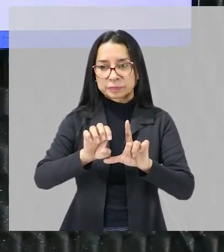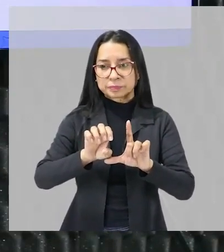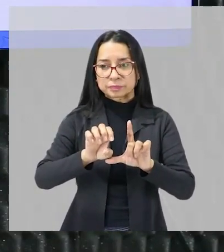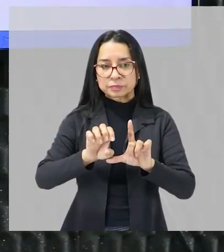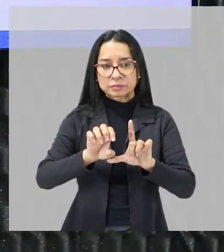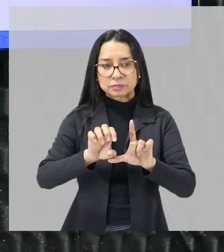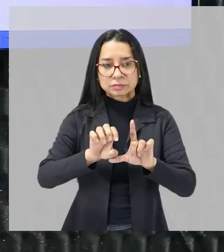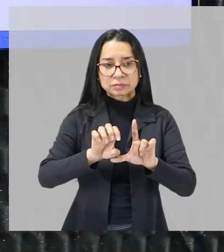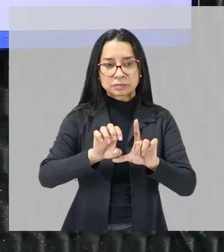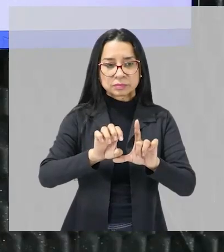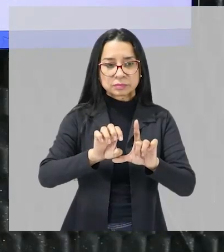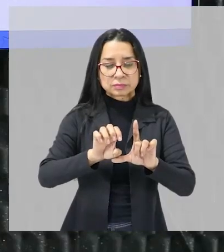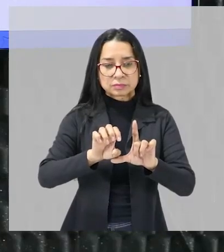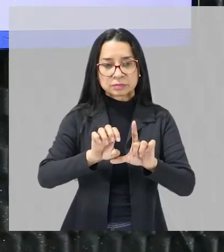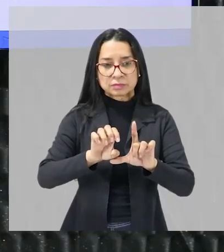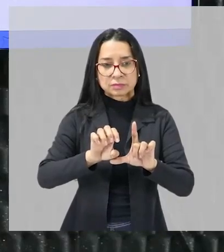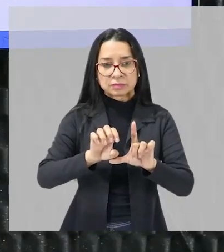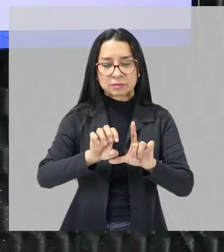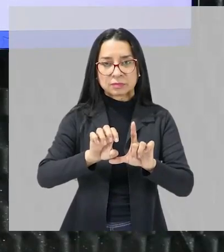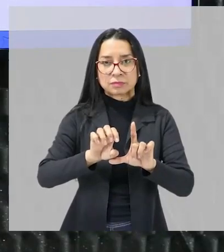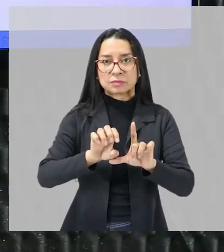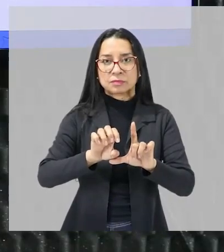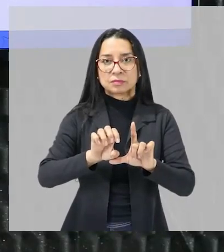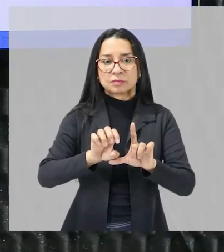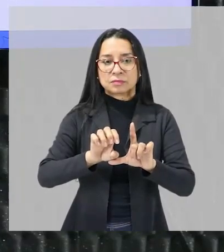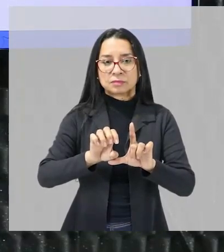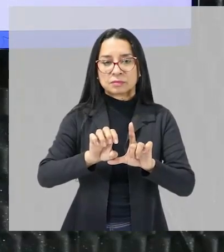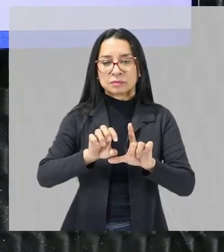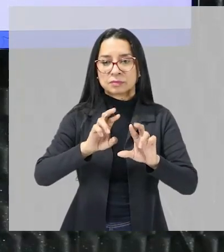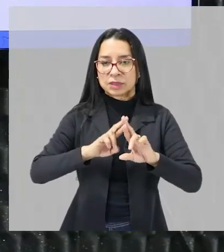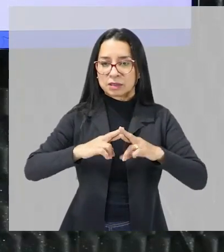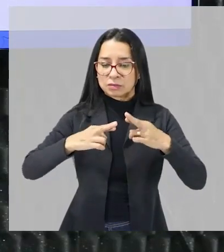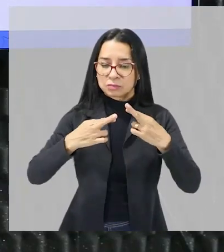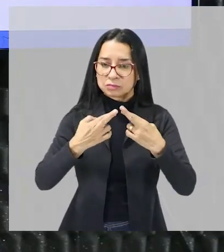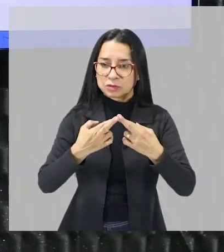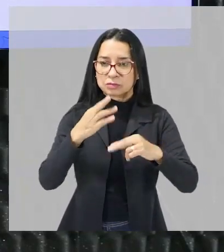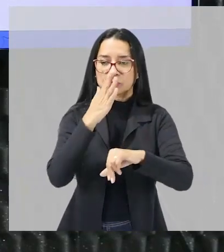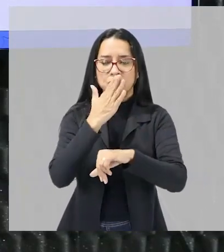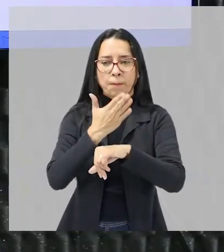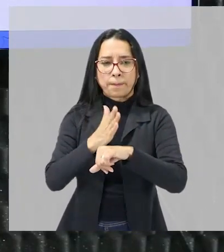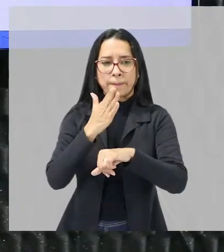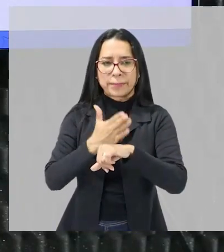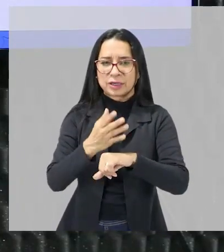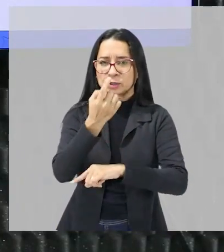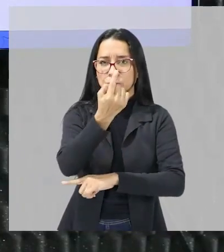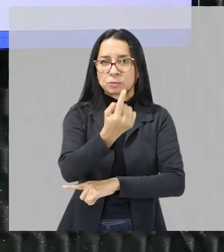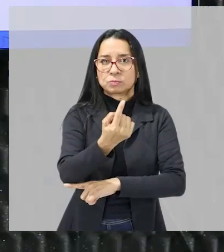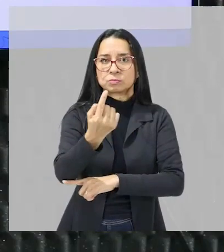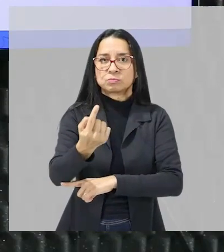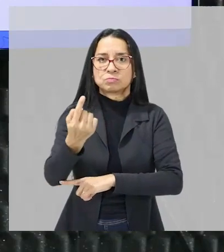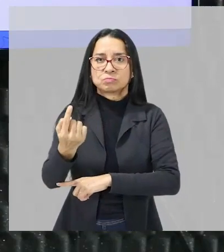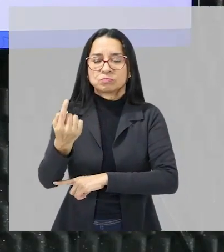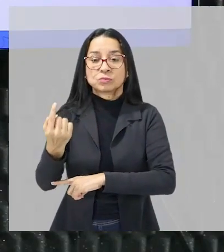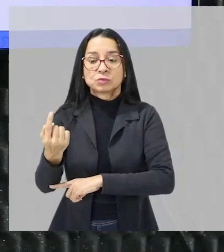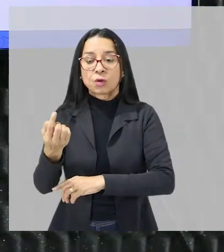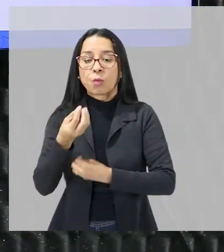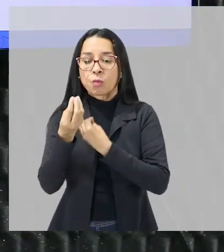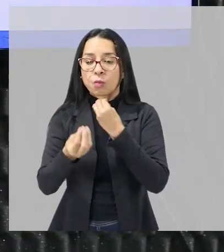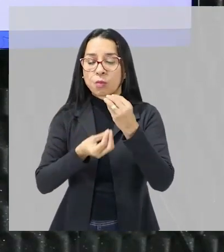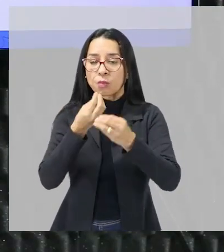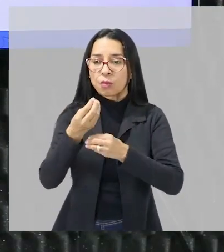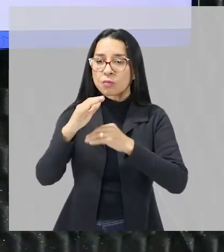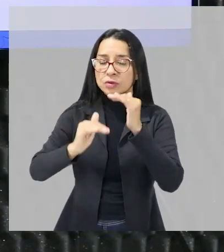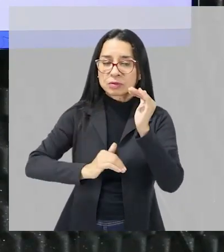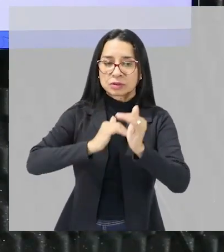social cotidiana e a instrumentalizam. Reuniões de práticas individualistas? Como assim? Como é que se vai construir uma ideologia